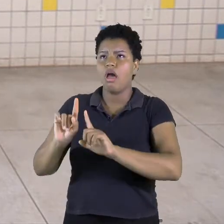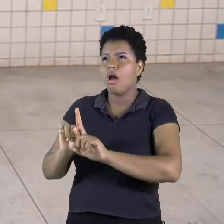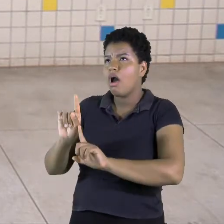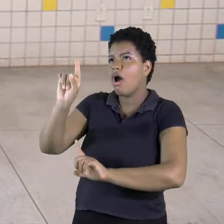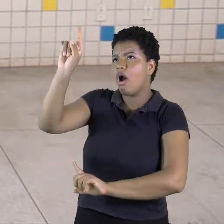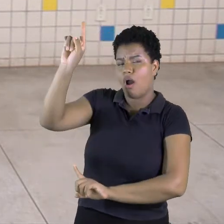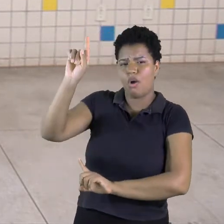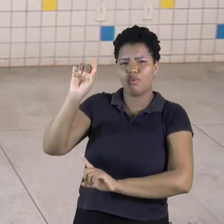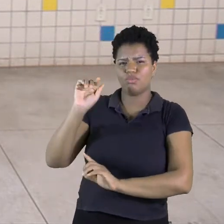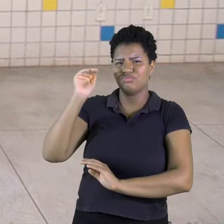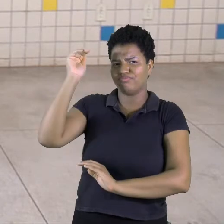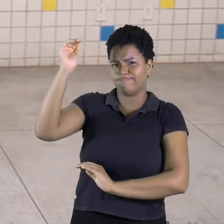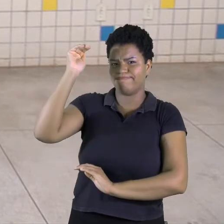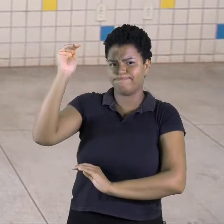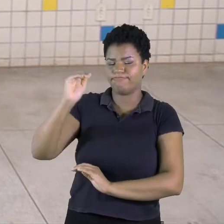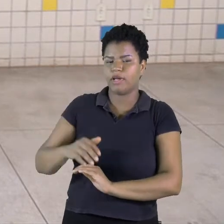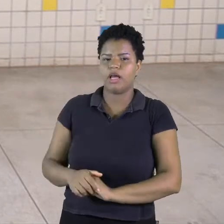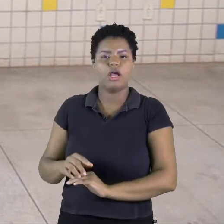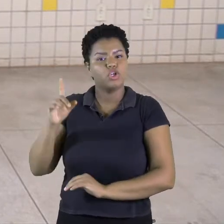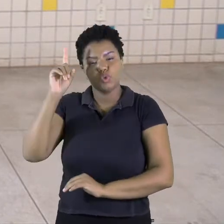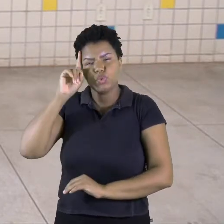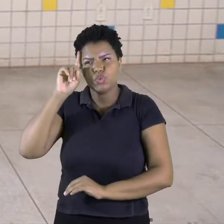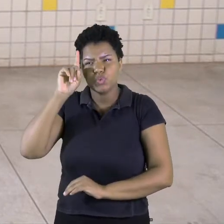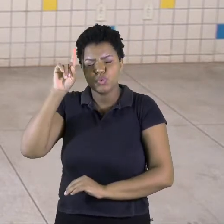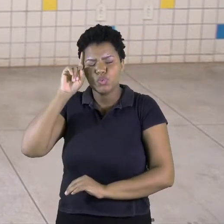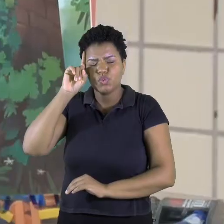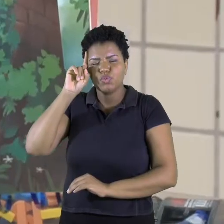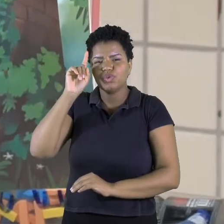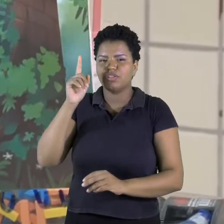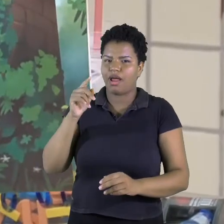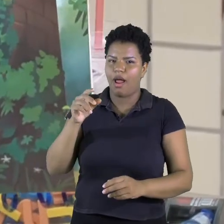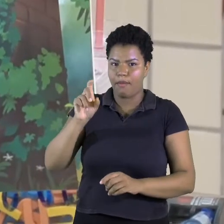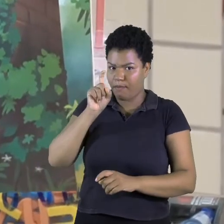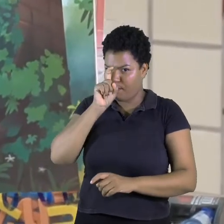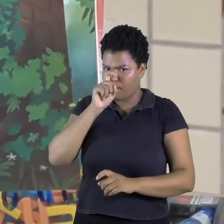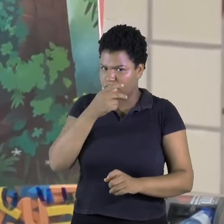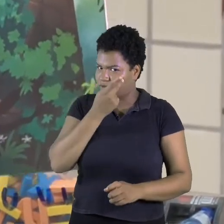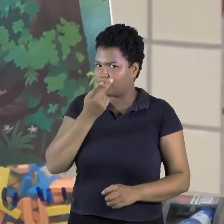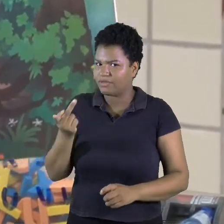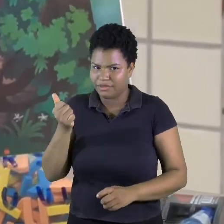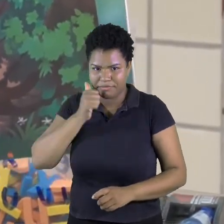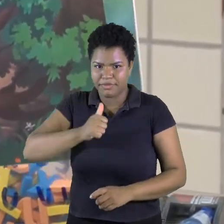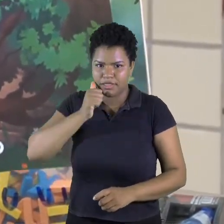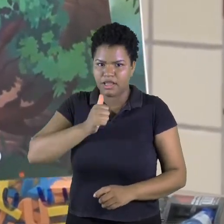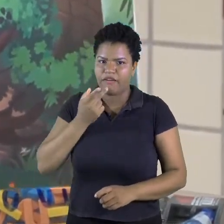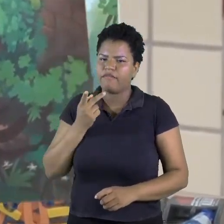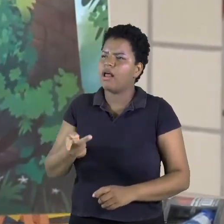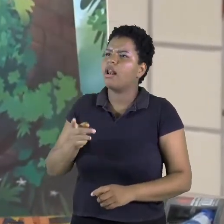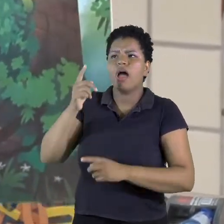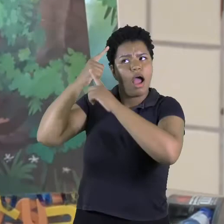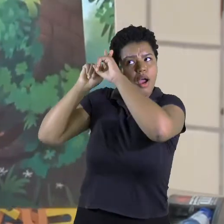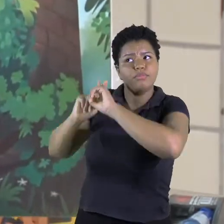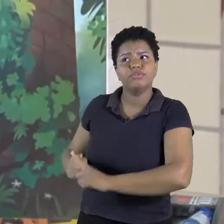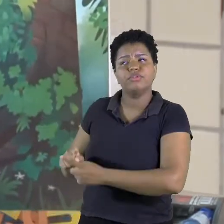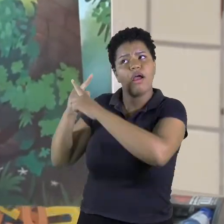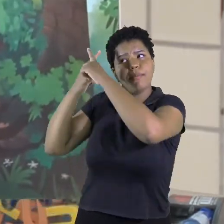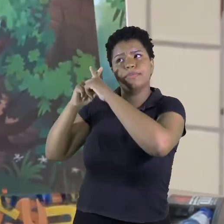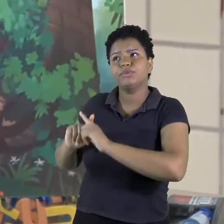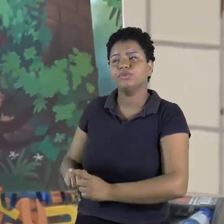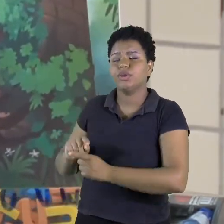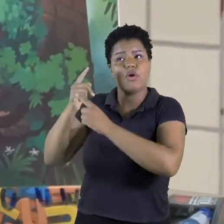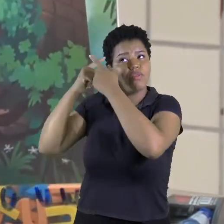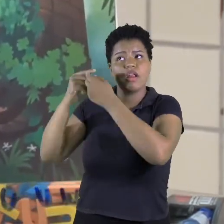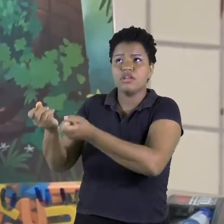bruxa todos os dias visitava a menina e falava: Rapunzel, Rapunzel, joga as suas tranças de mel, e subia pela